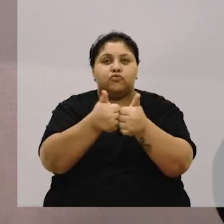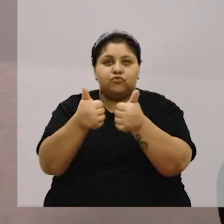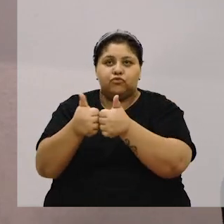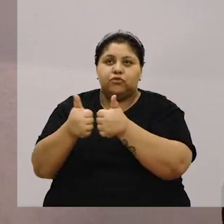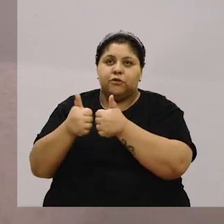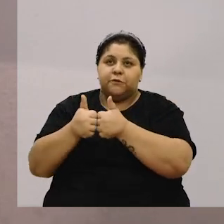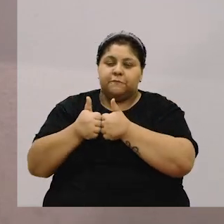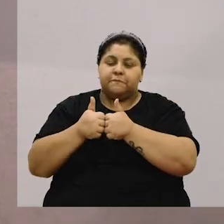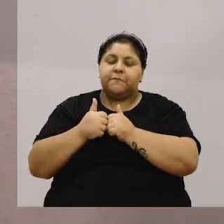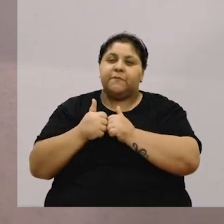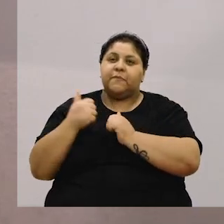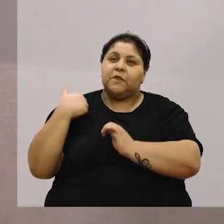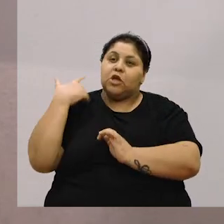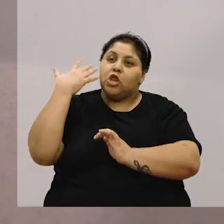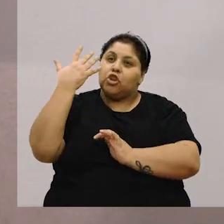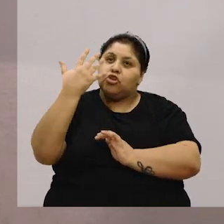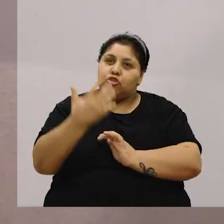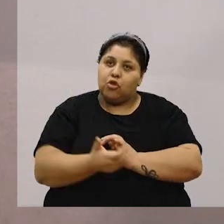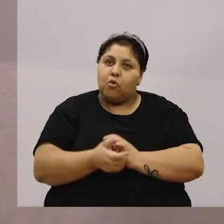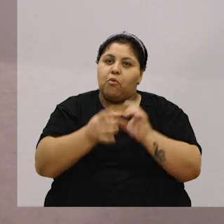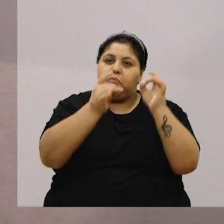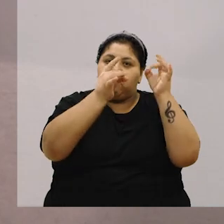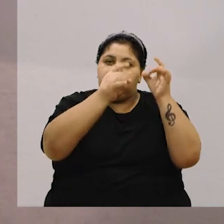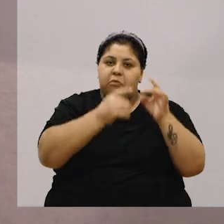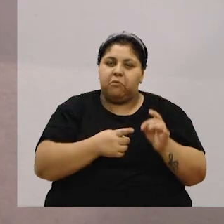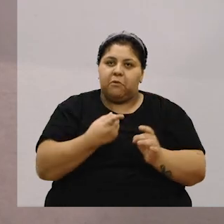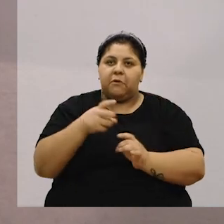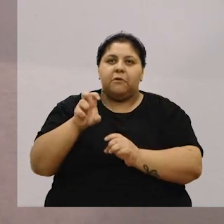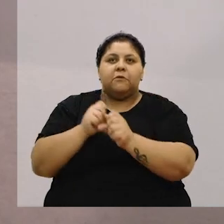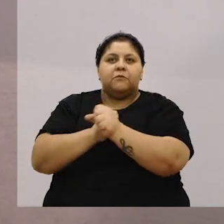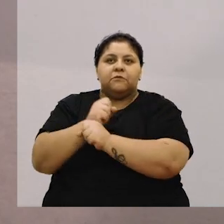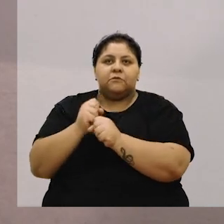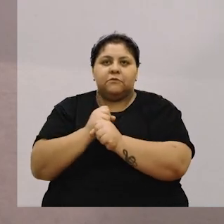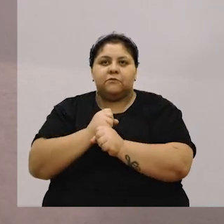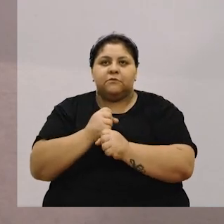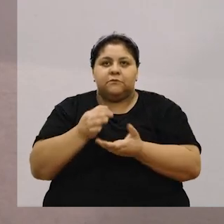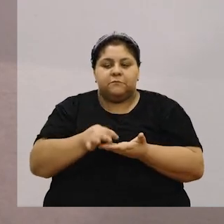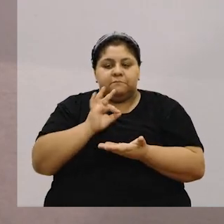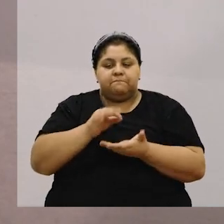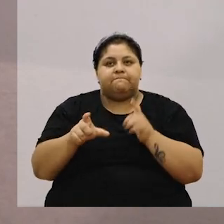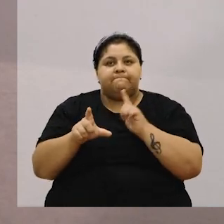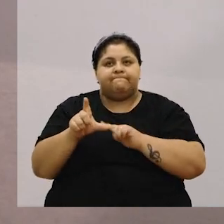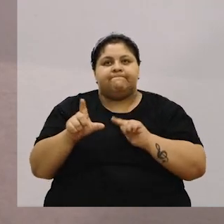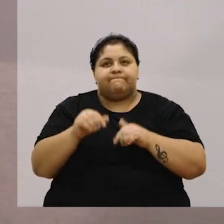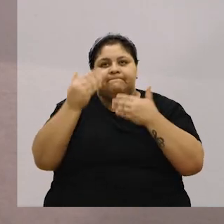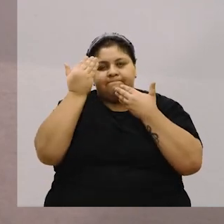que continuaram conosco ao longo de toda essa edição especialíssima de 15